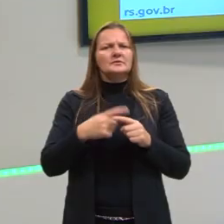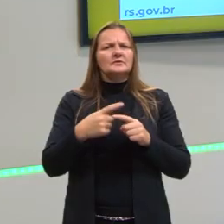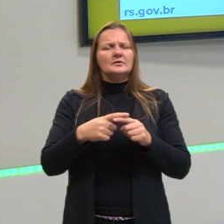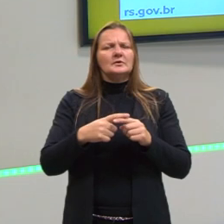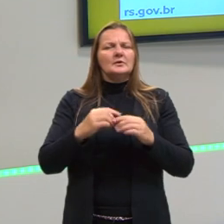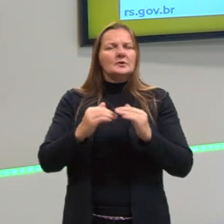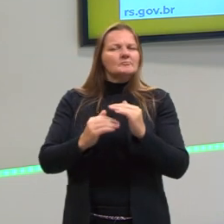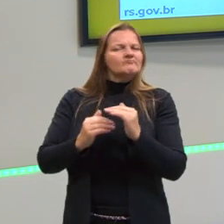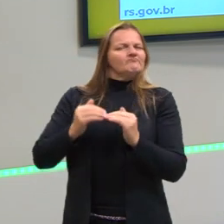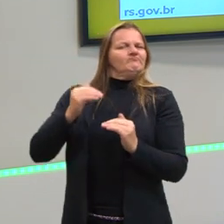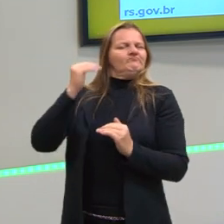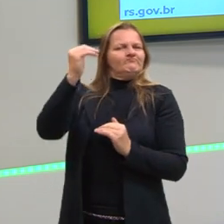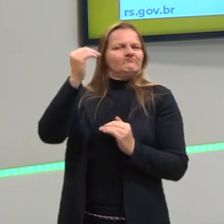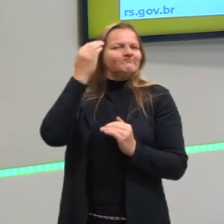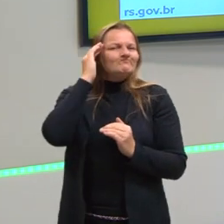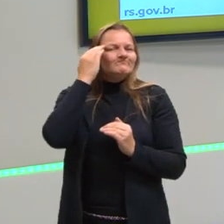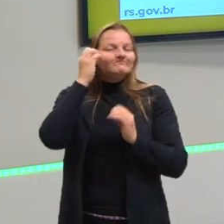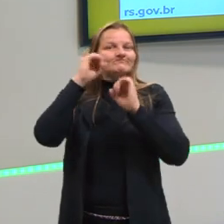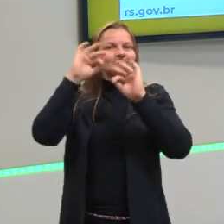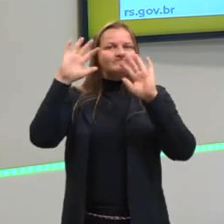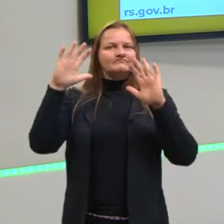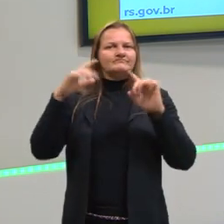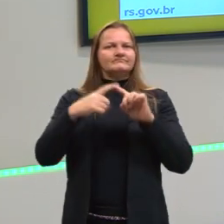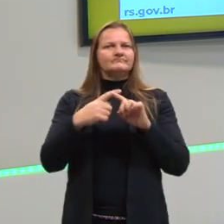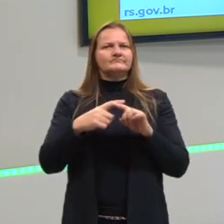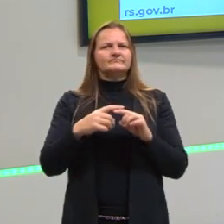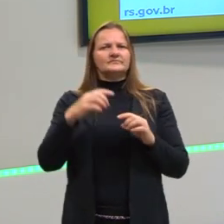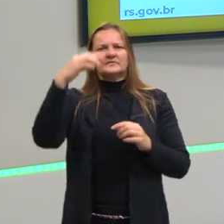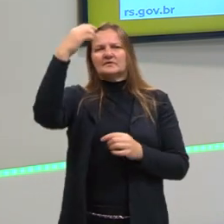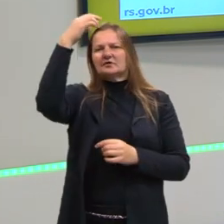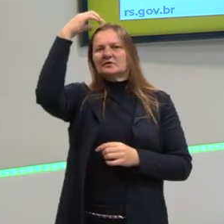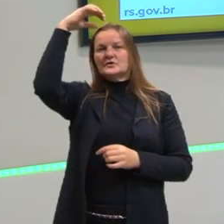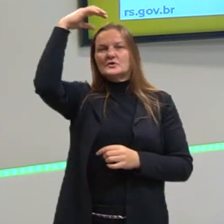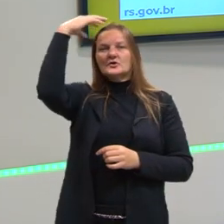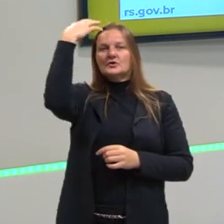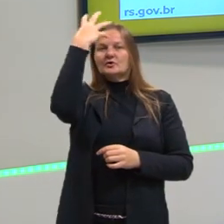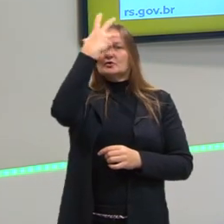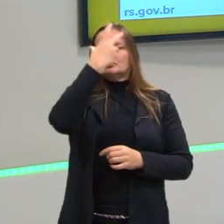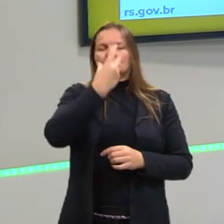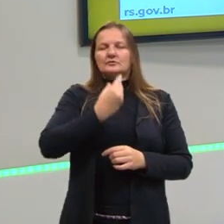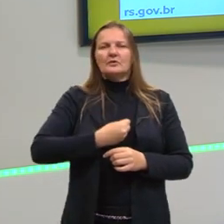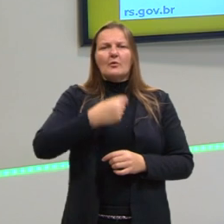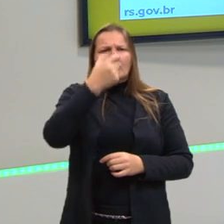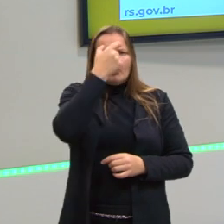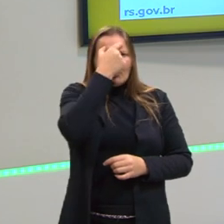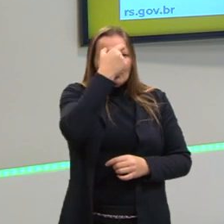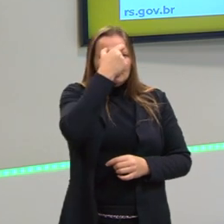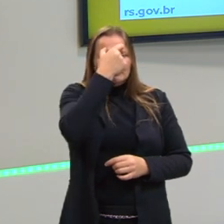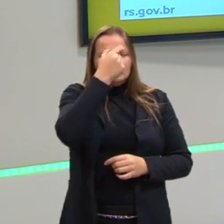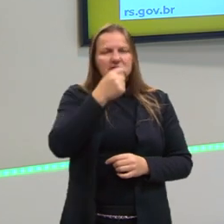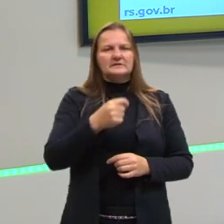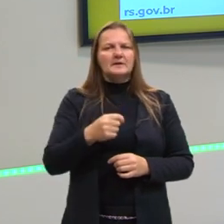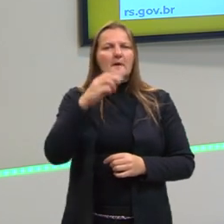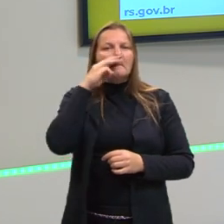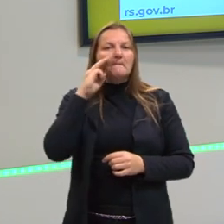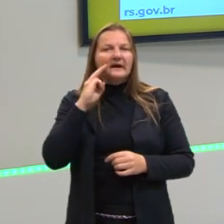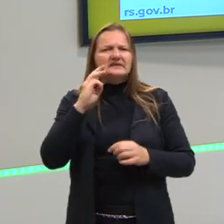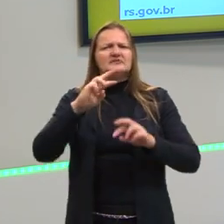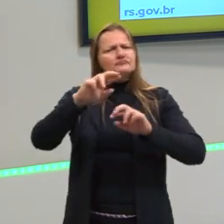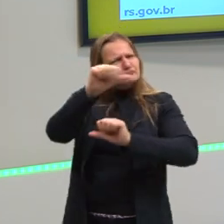transcedental de entendimento né e o espiritual transcendental da consciência e o Marcos faz o contrário não